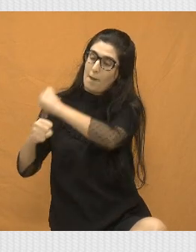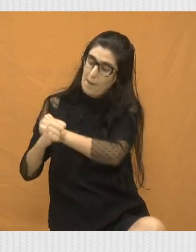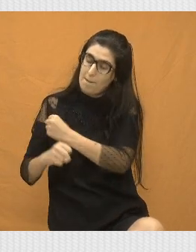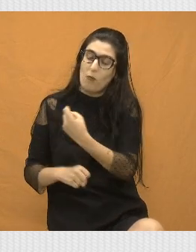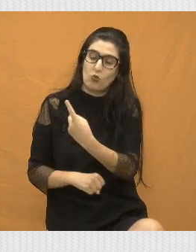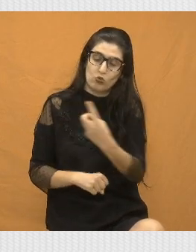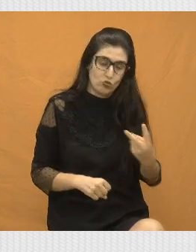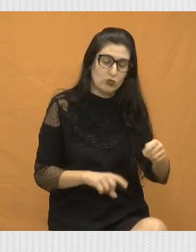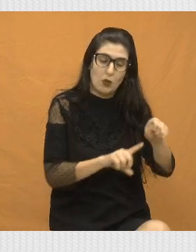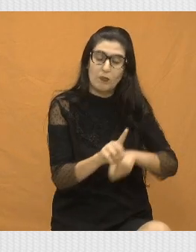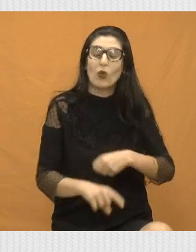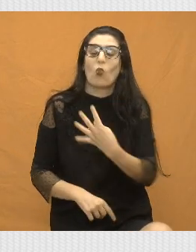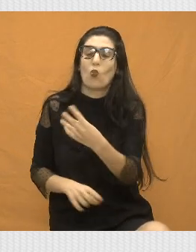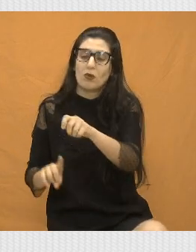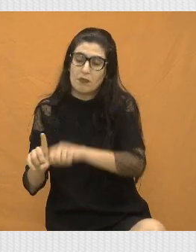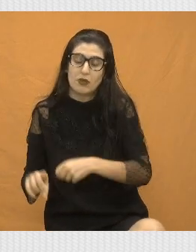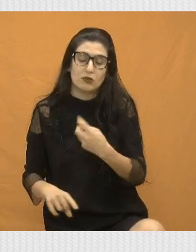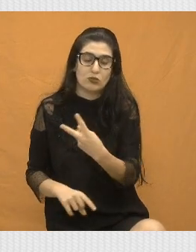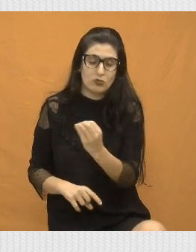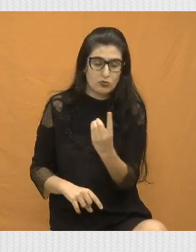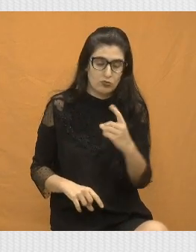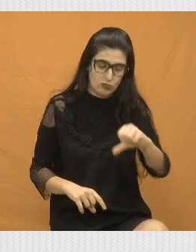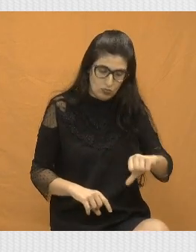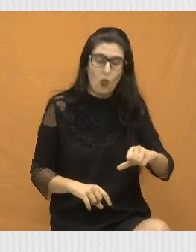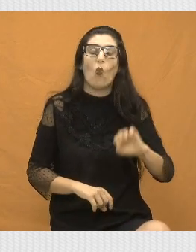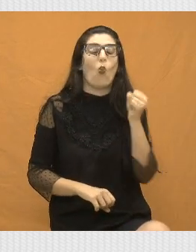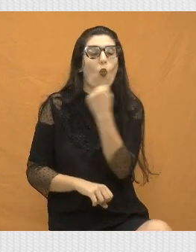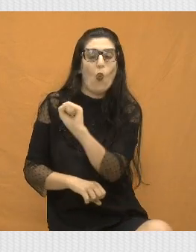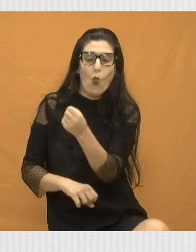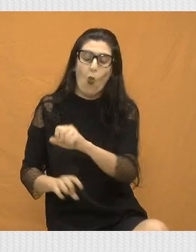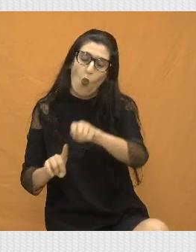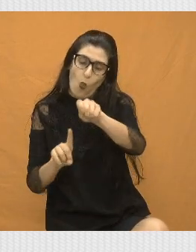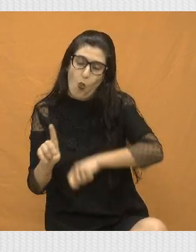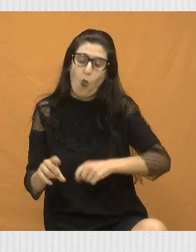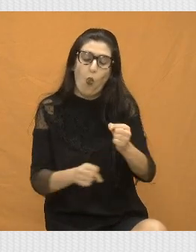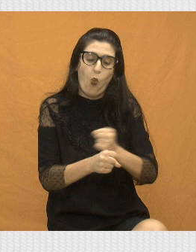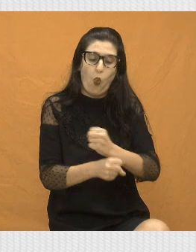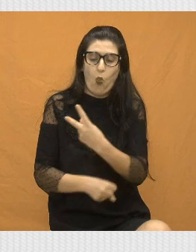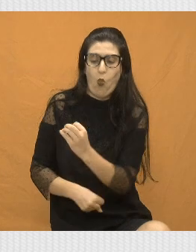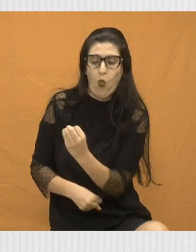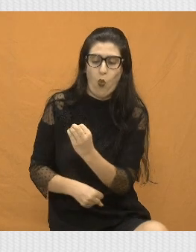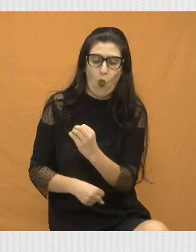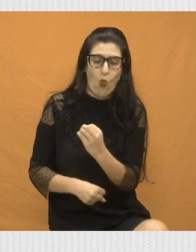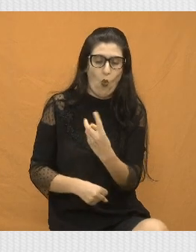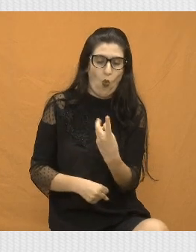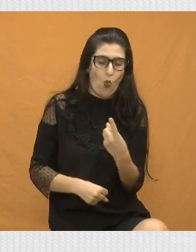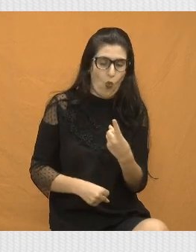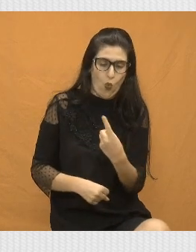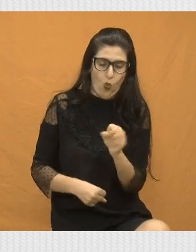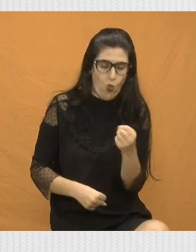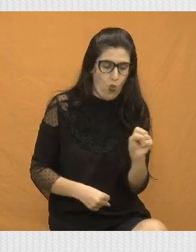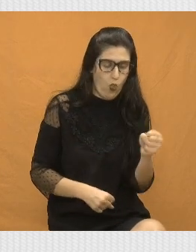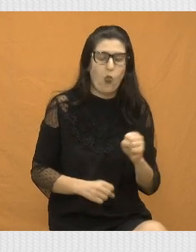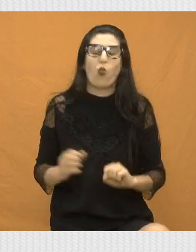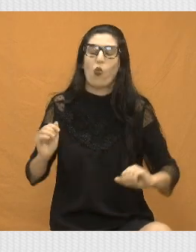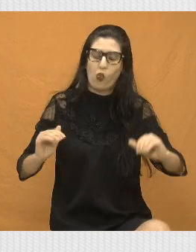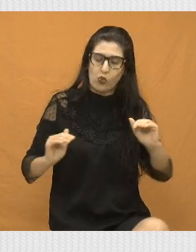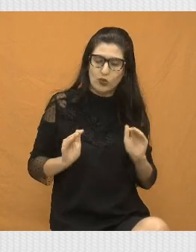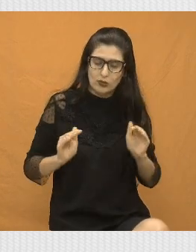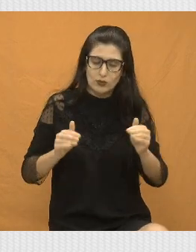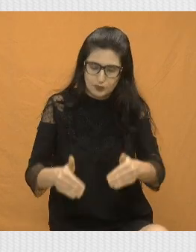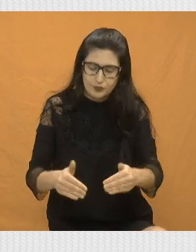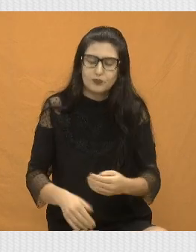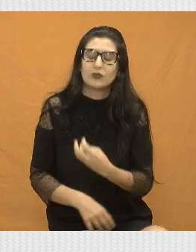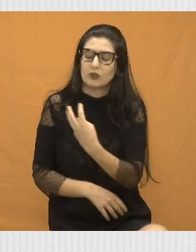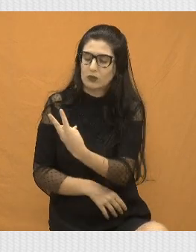4 meses de 2019 e os 8 meses do ano 2018. Estamos com a meta atingindo a cifra